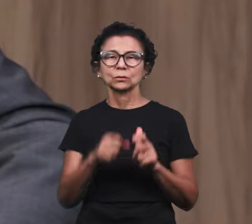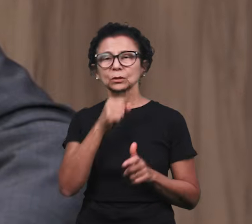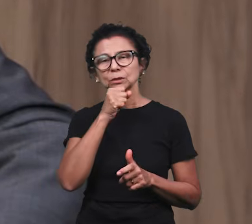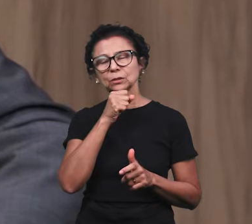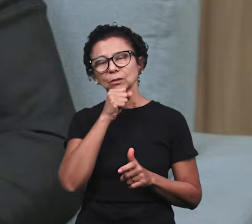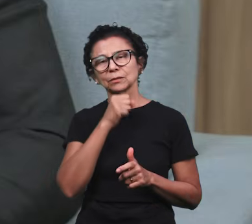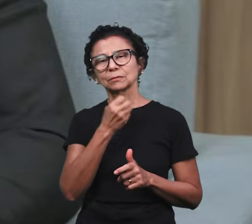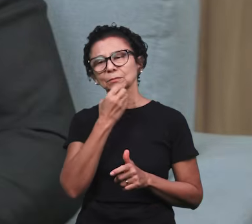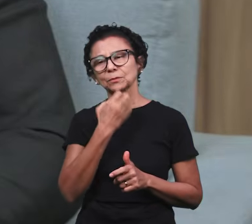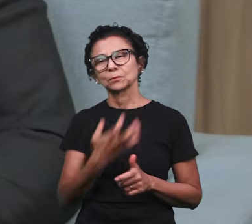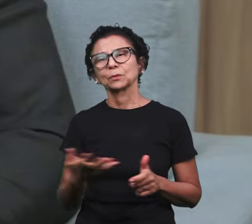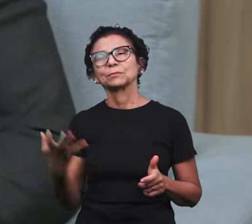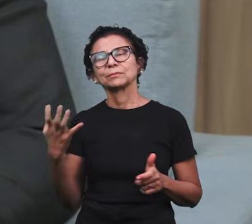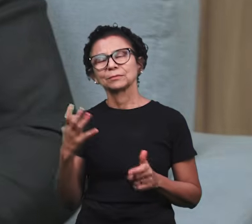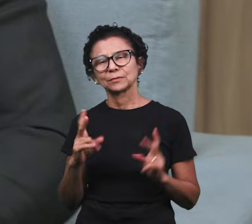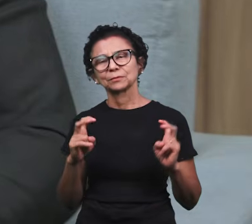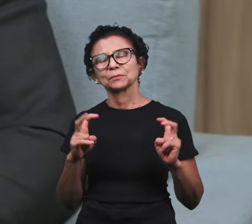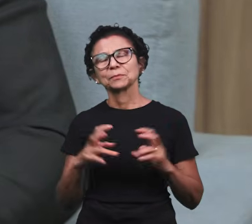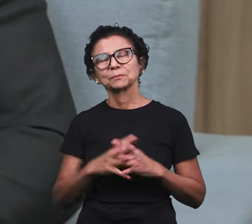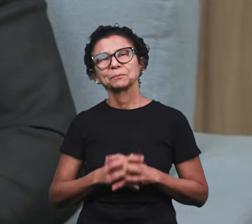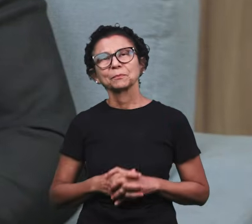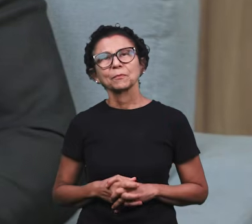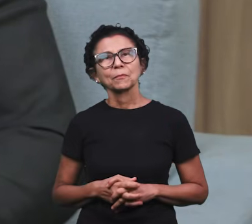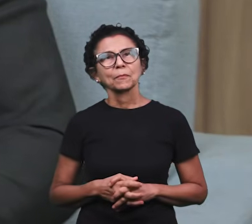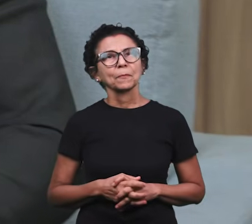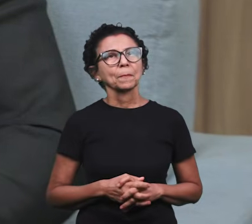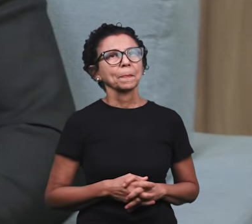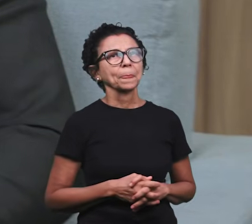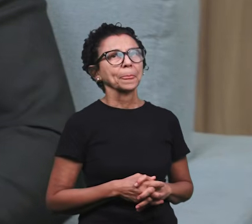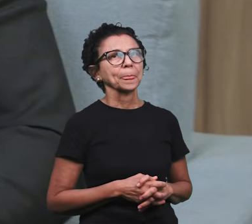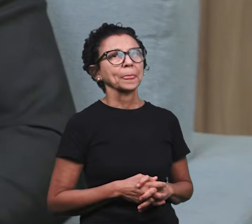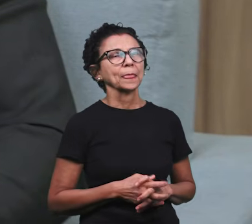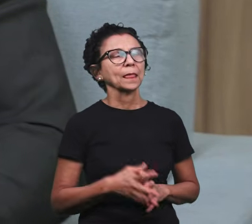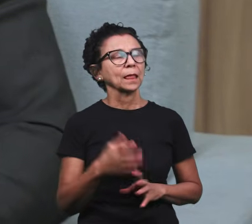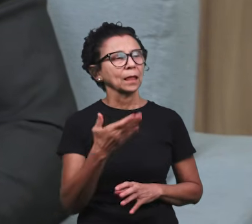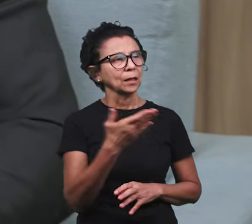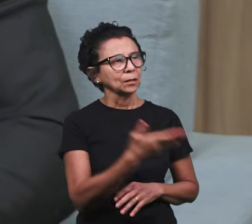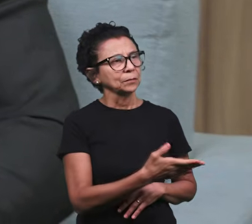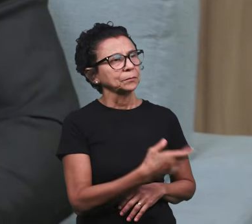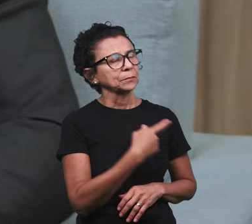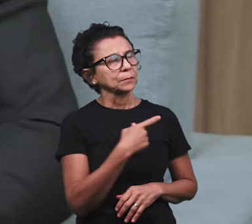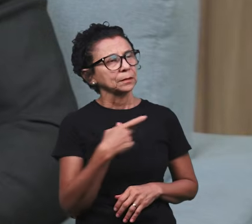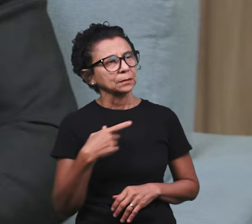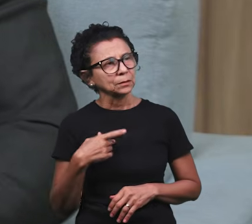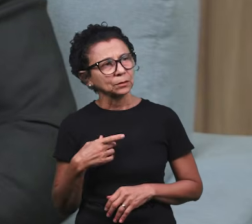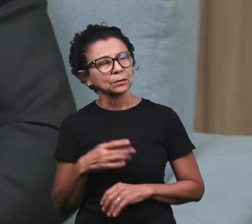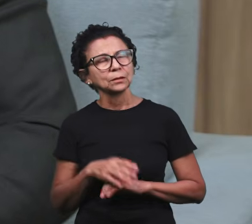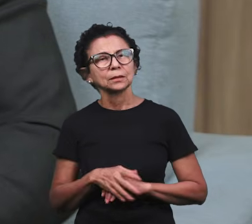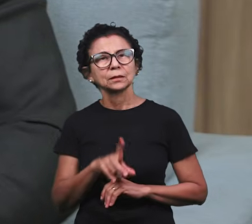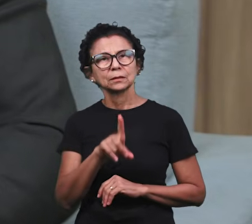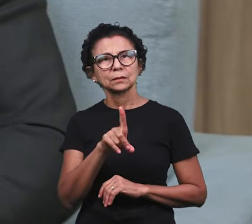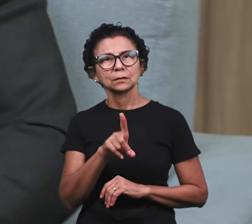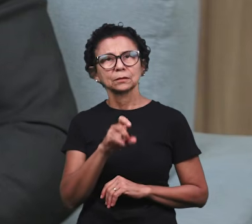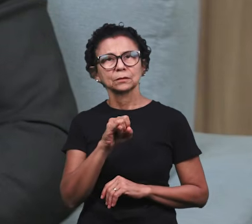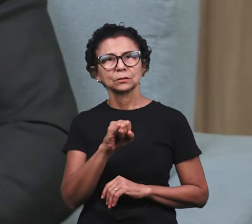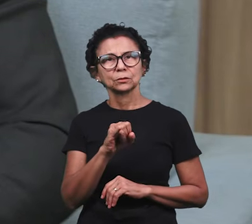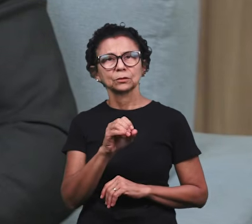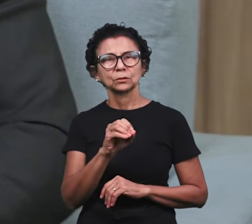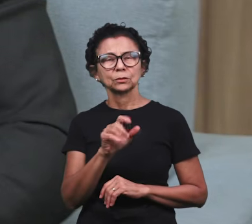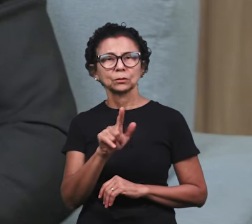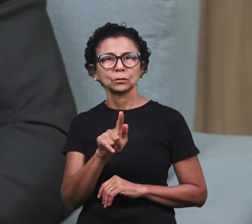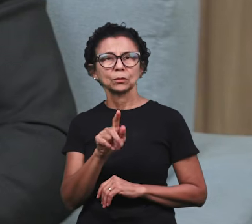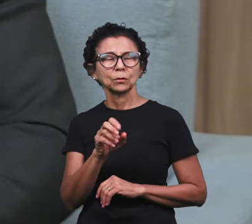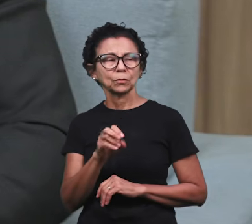muito bom. Muito bem. Pastor Diogo Cosme também é enfermeiro, né, da área da saúde e